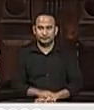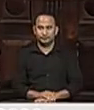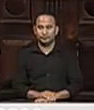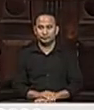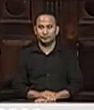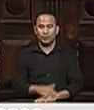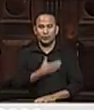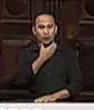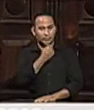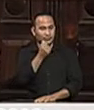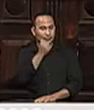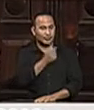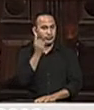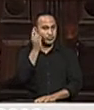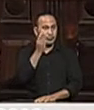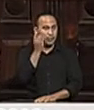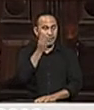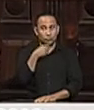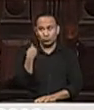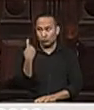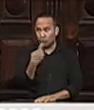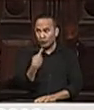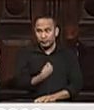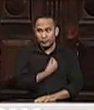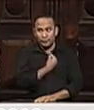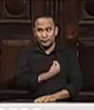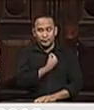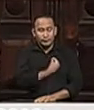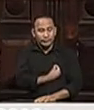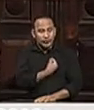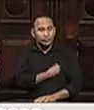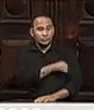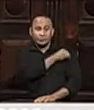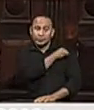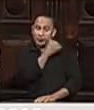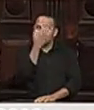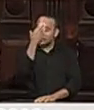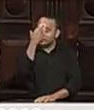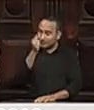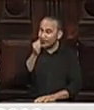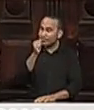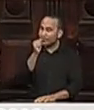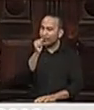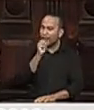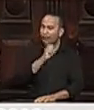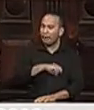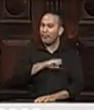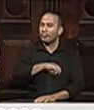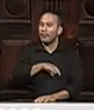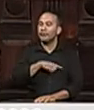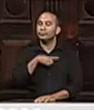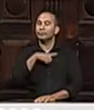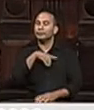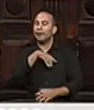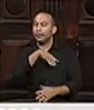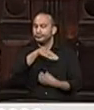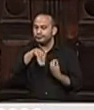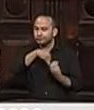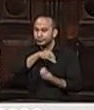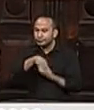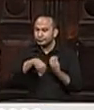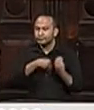Senhoras e senhores deputados, nós vivemos no Rio de Janeiro e sabemos das mazelas que existem, infelizmente,